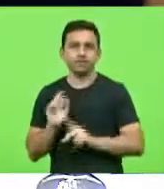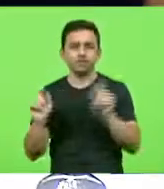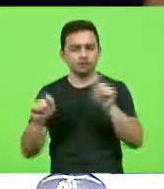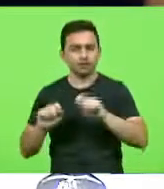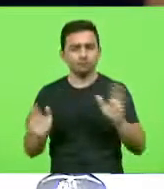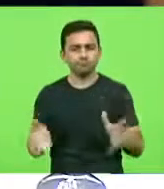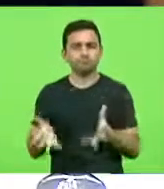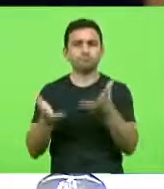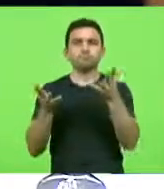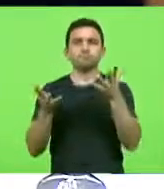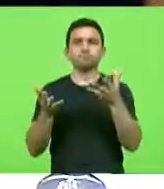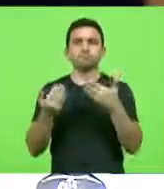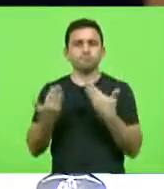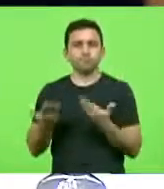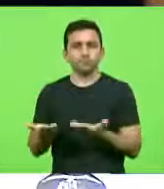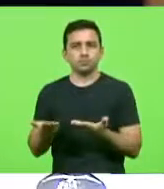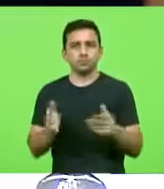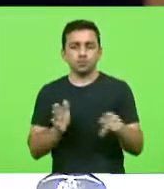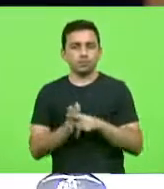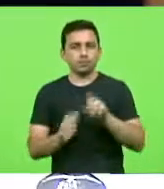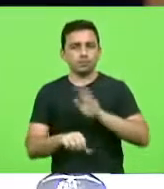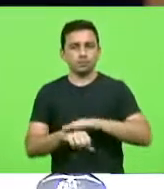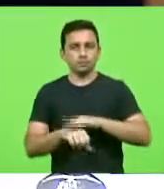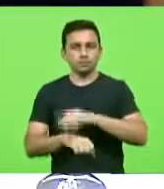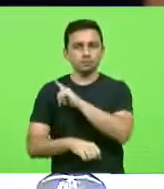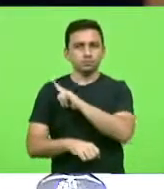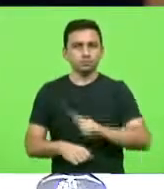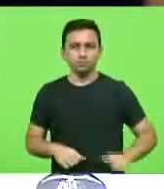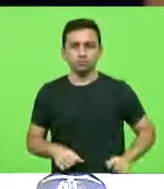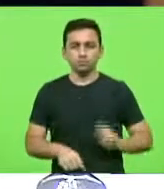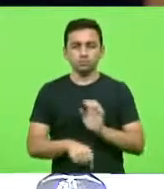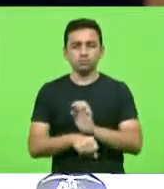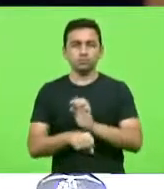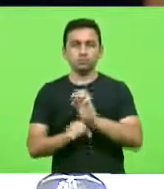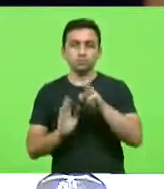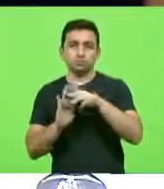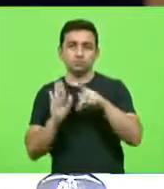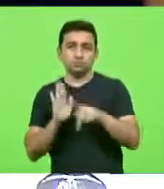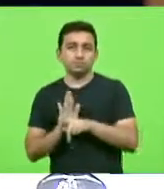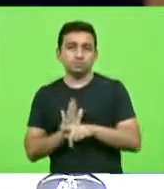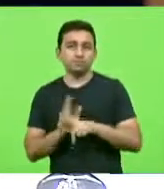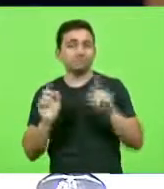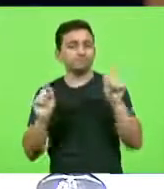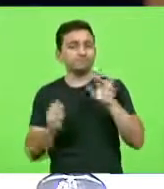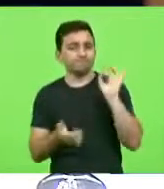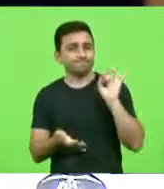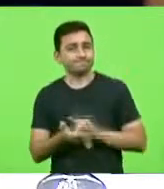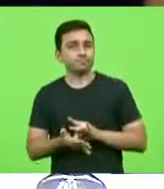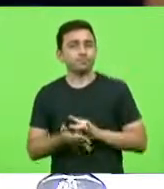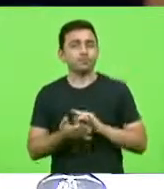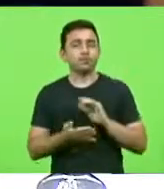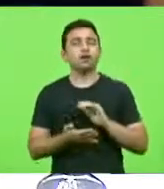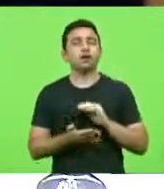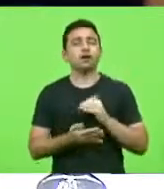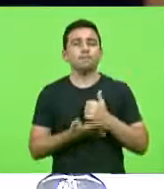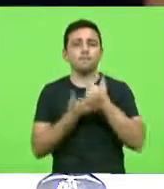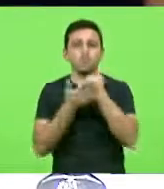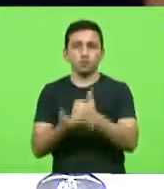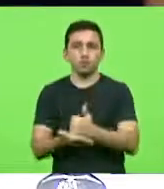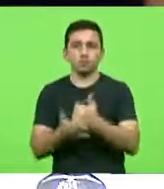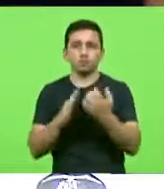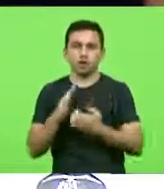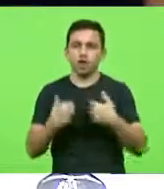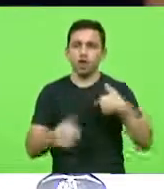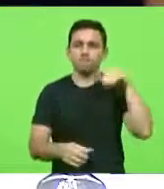ora enviado pelo governo do Estado em relacionada à medida provisória para que a gente possa realmente beneficiar mais o empresário. Então, tenho meu voto de